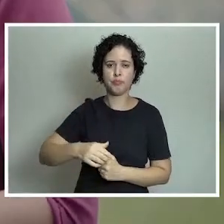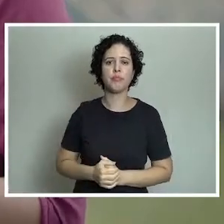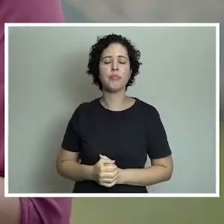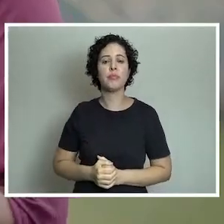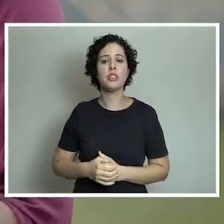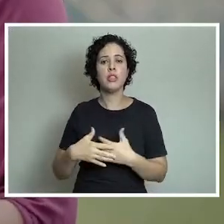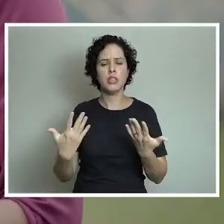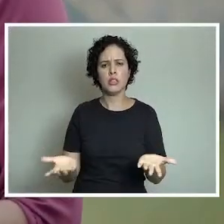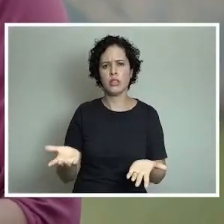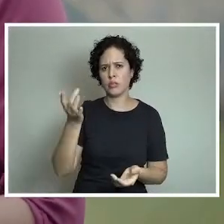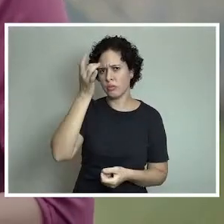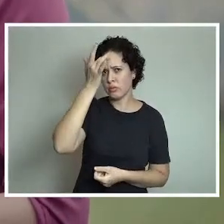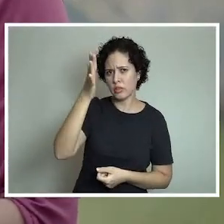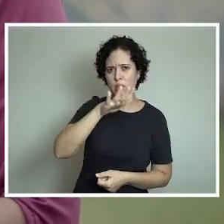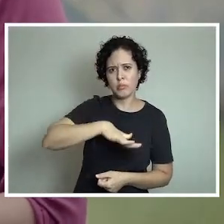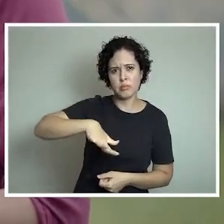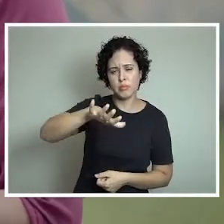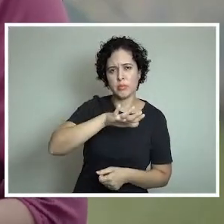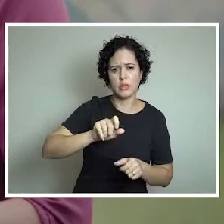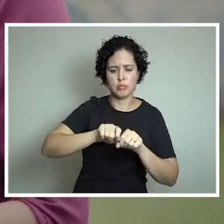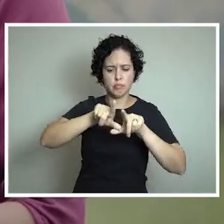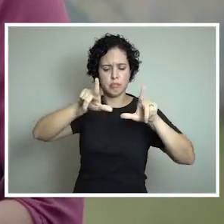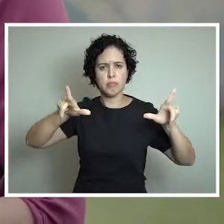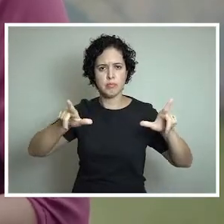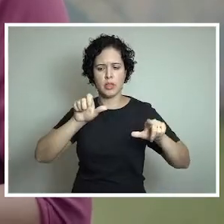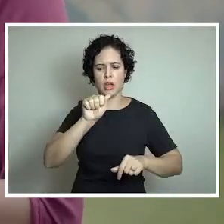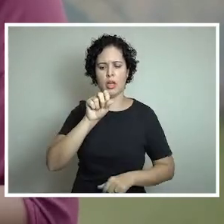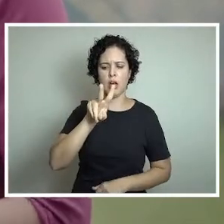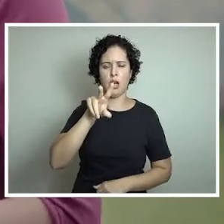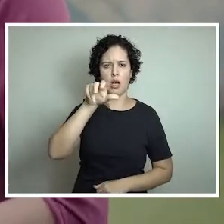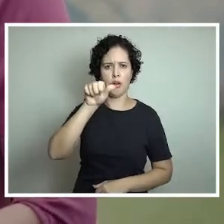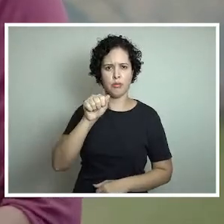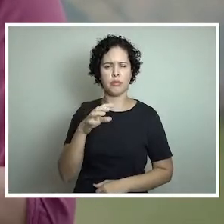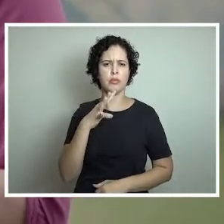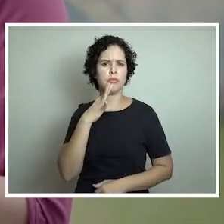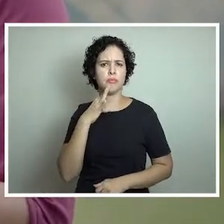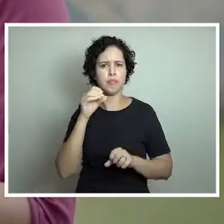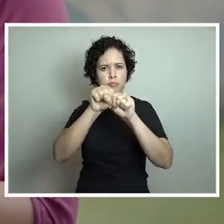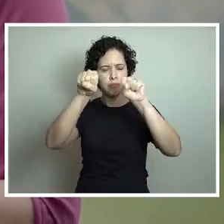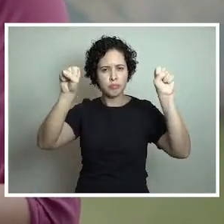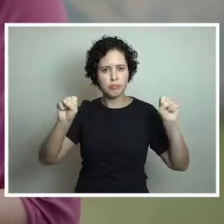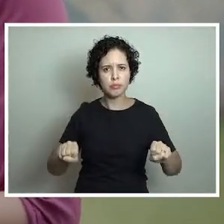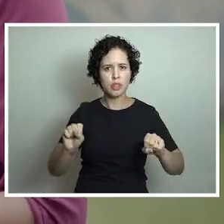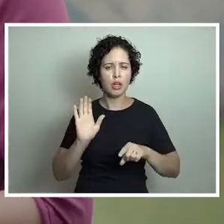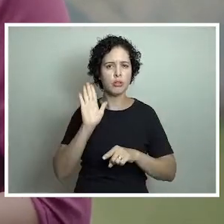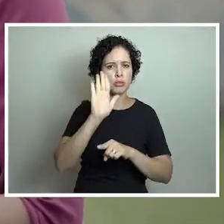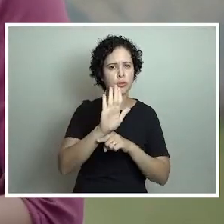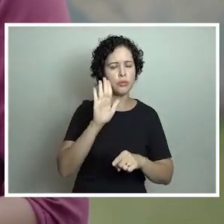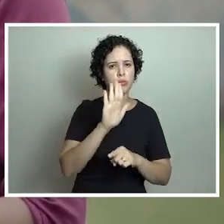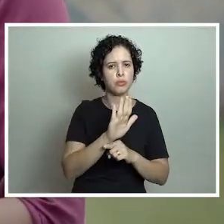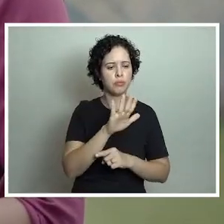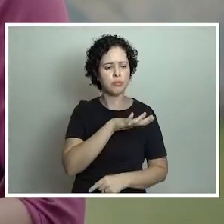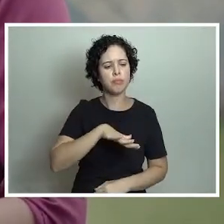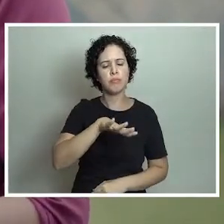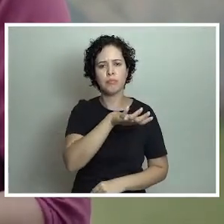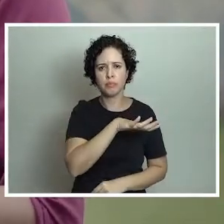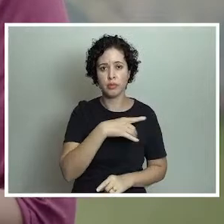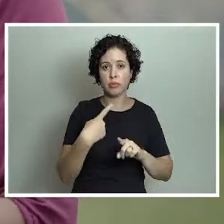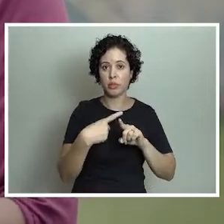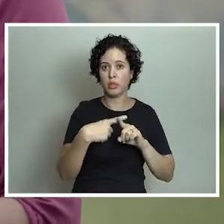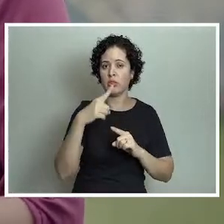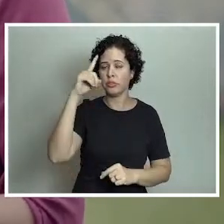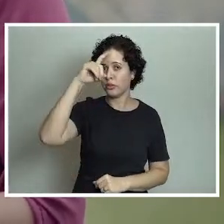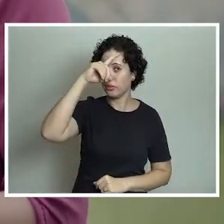Por facilidade com o ambiente virtual, por já conhecer o sistema, ajudando, auxiliando eles, né, porque a